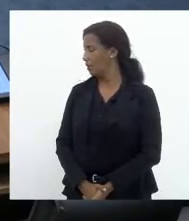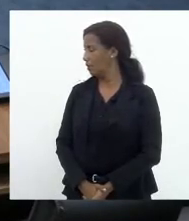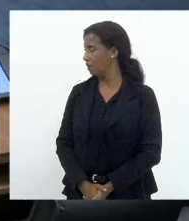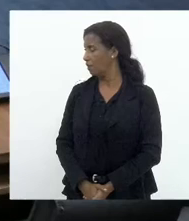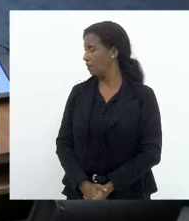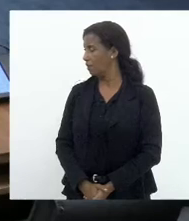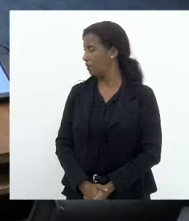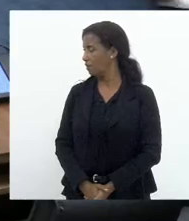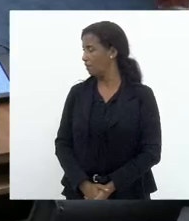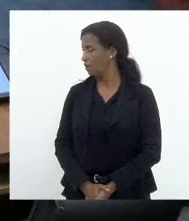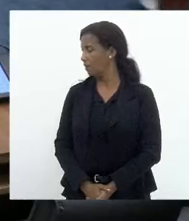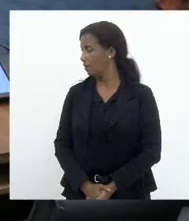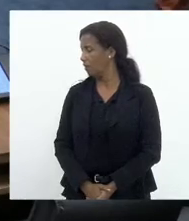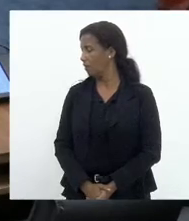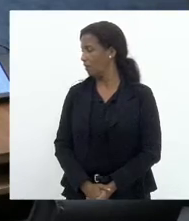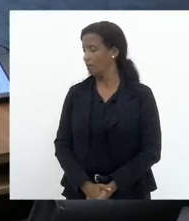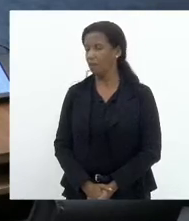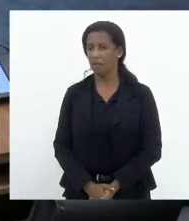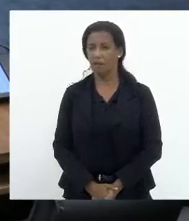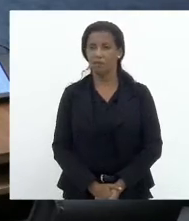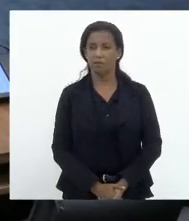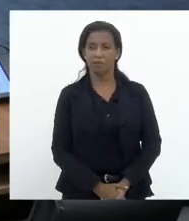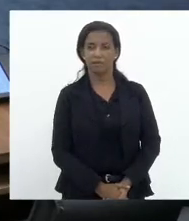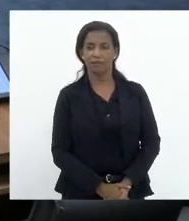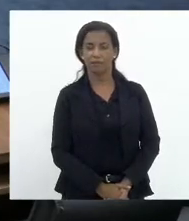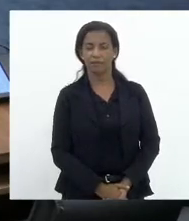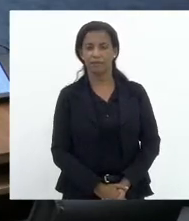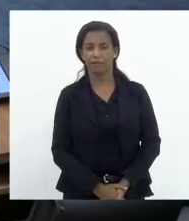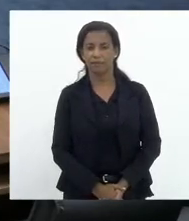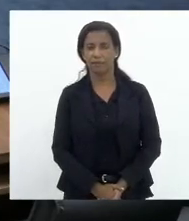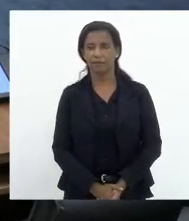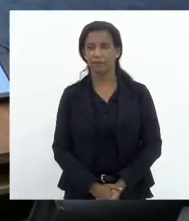Oi Carol São Paulo